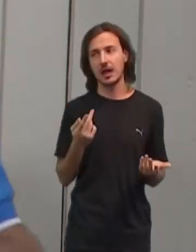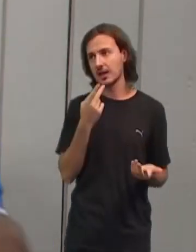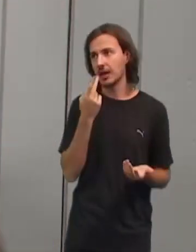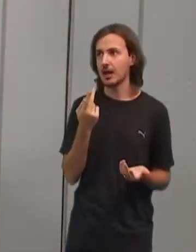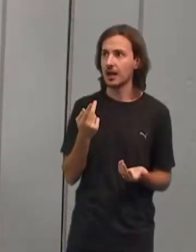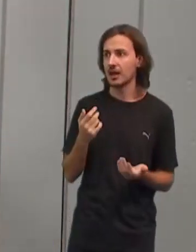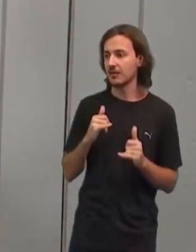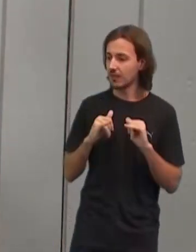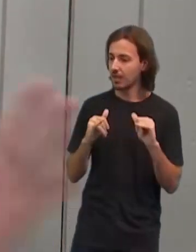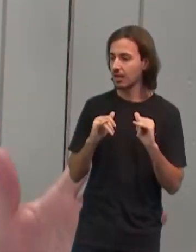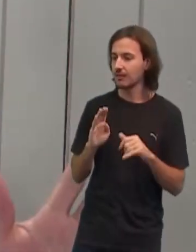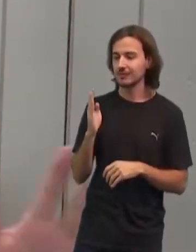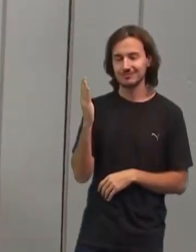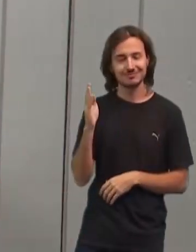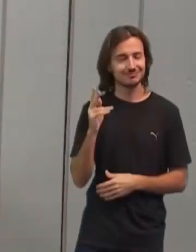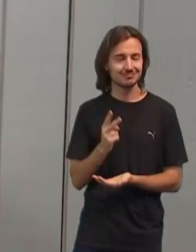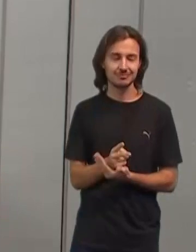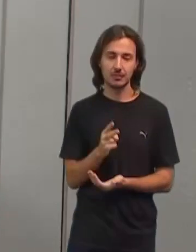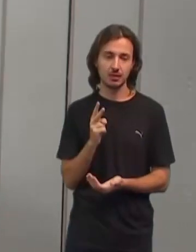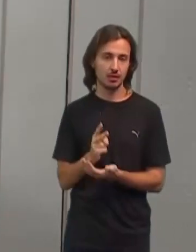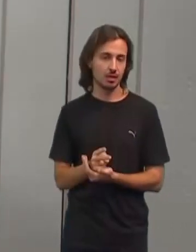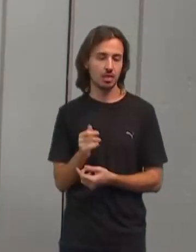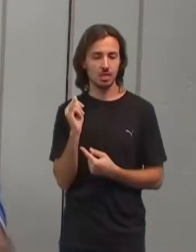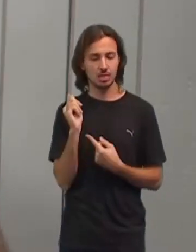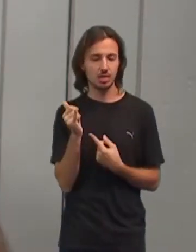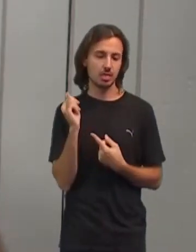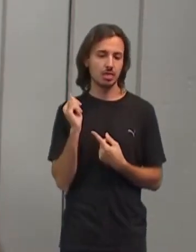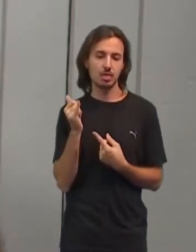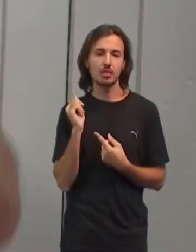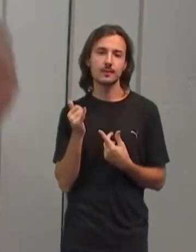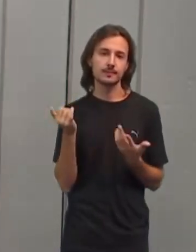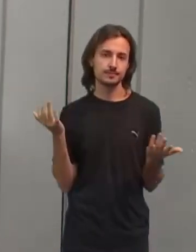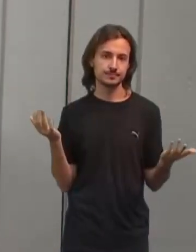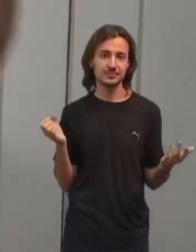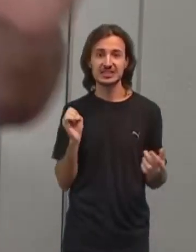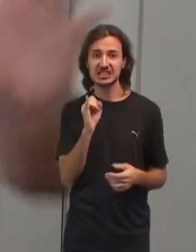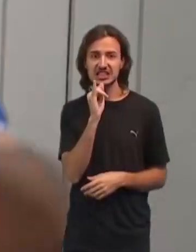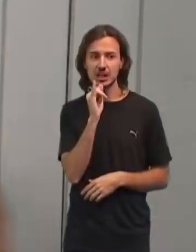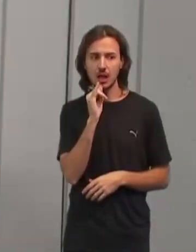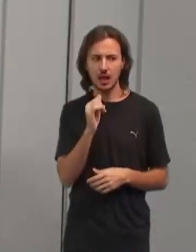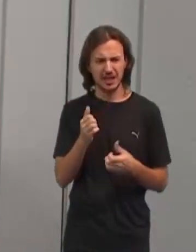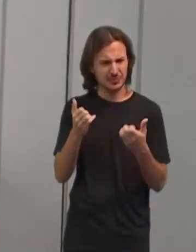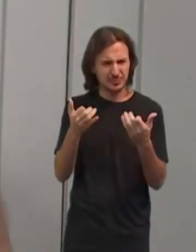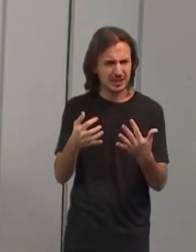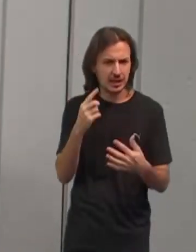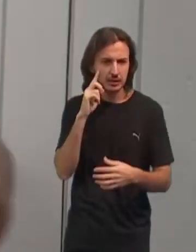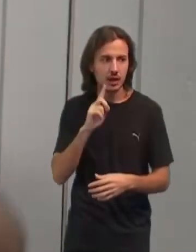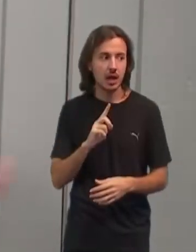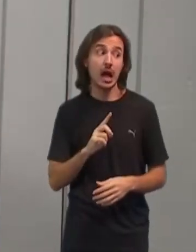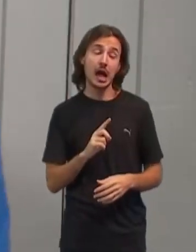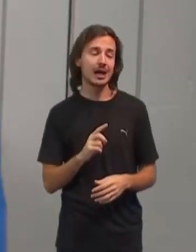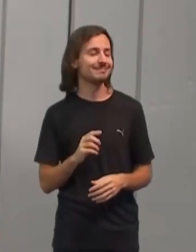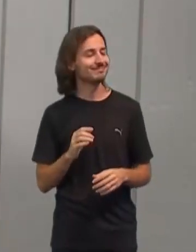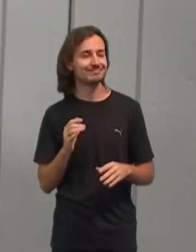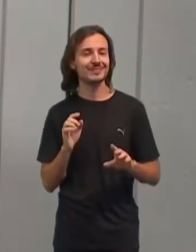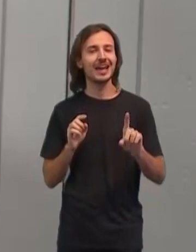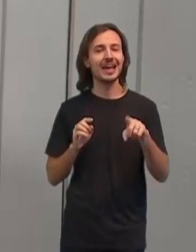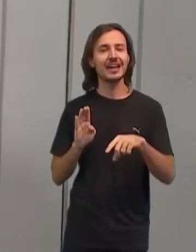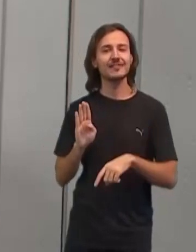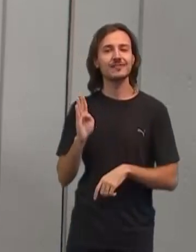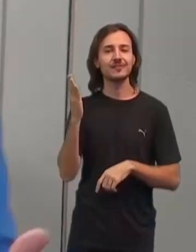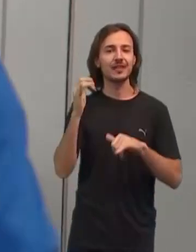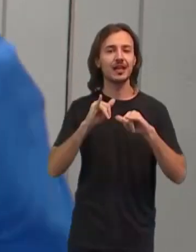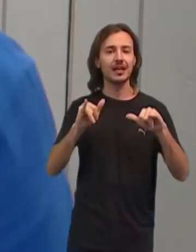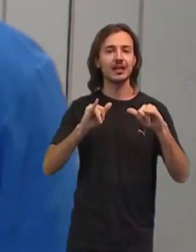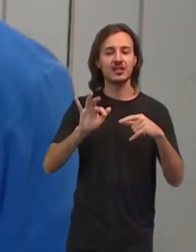A narrativa sempre é essa. Quando não tem explicação... Aí fala a palavra fake news. É fake news, é fake news, é fake news. Ué, traz pra